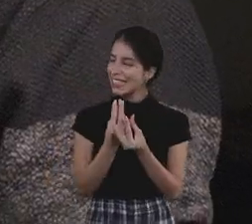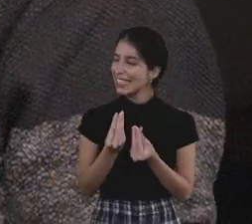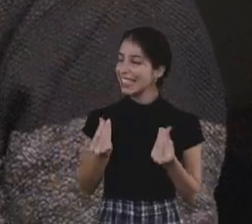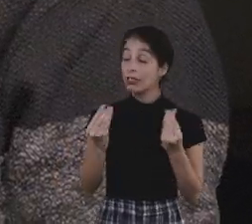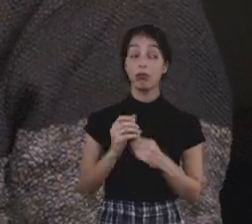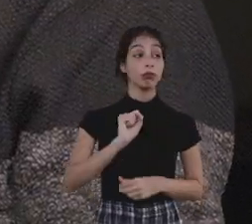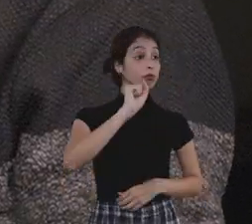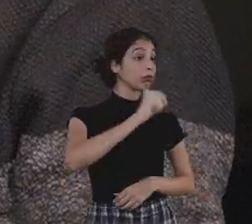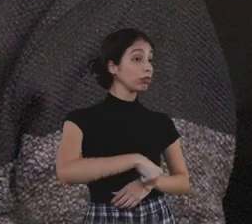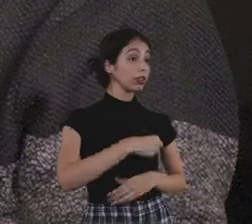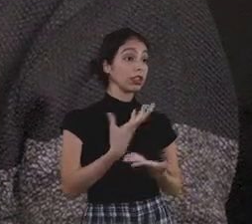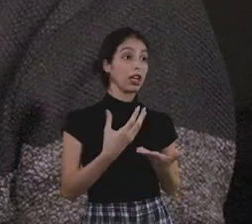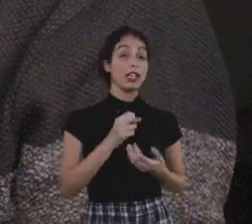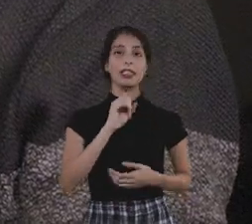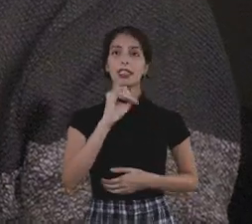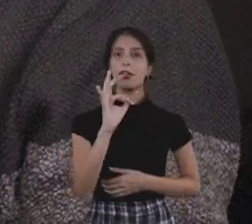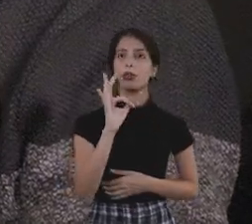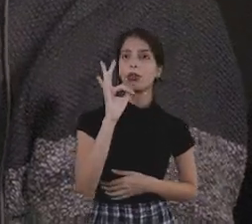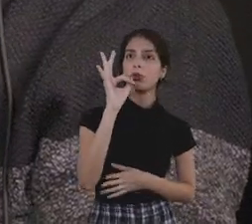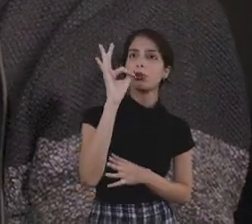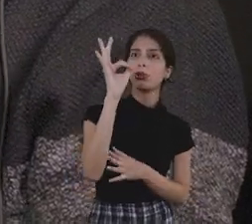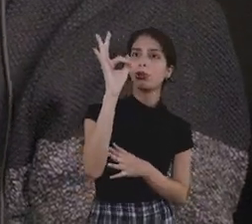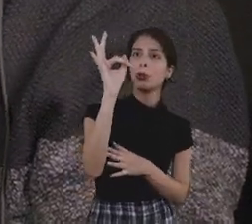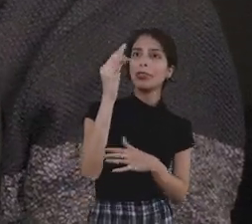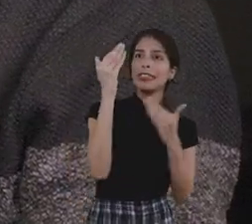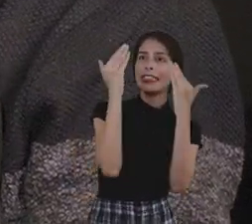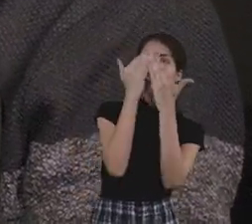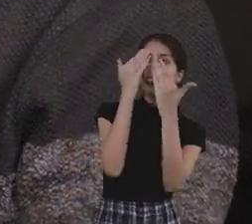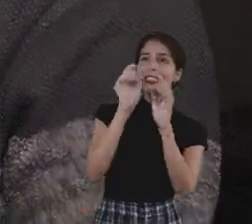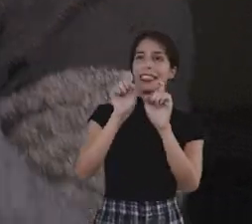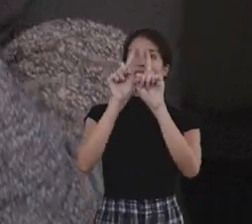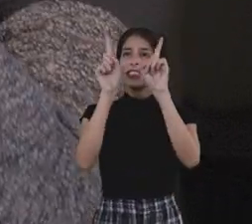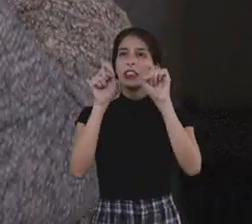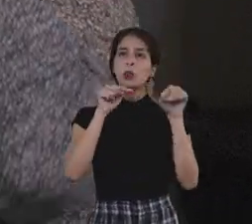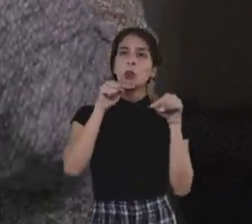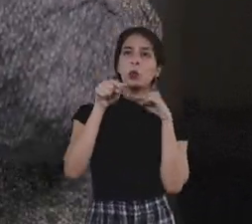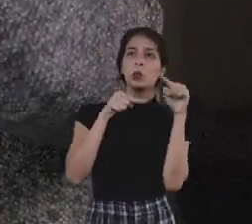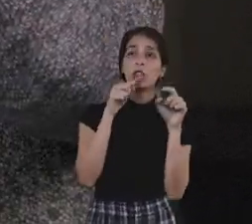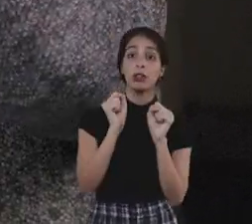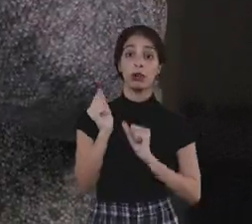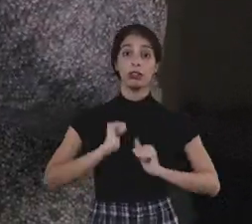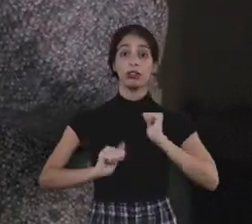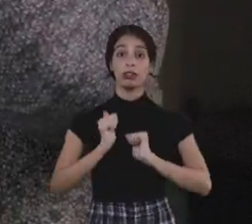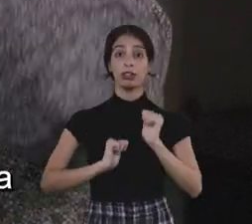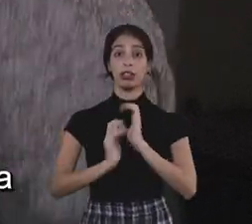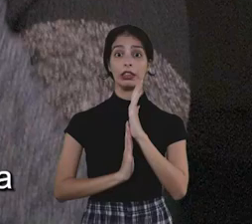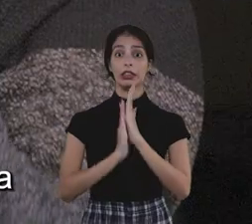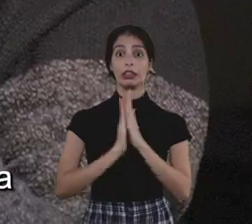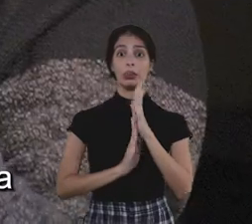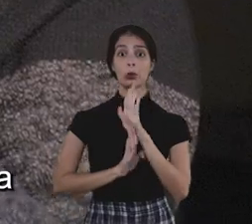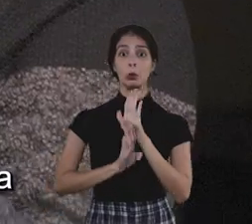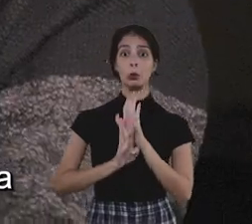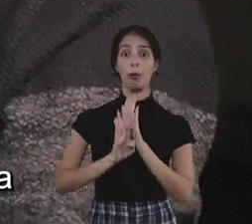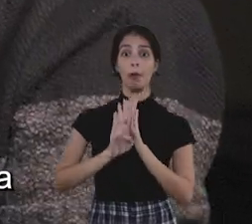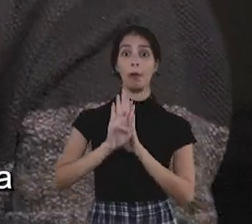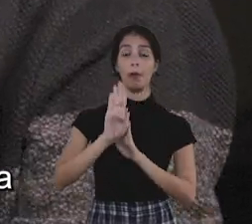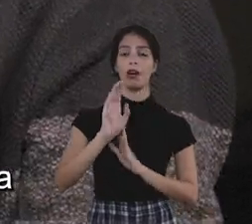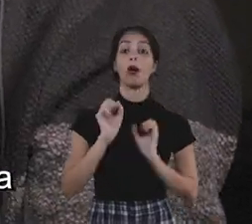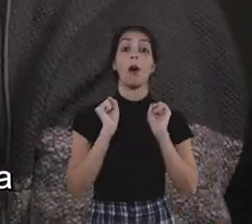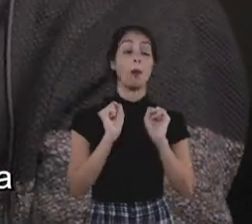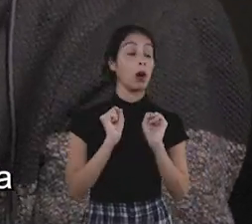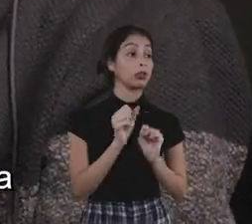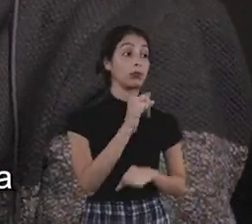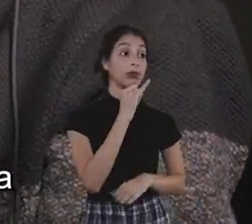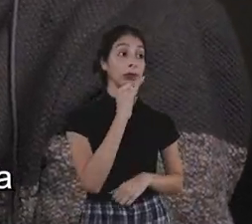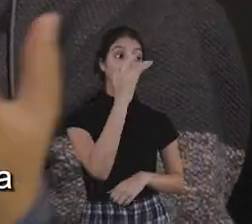sim você pode perder um pouquinho de previsibilidade e ganhar um monte de ansiedade né né Eh então só a ameaça